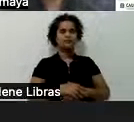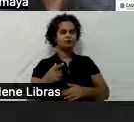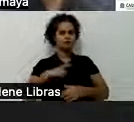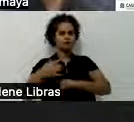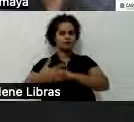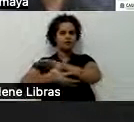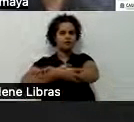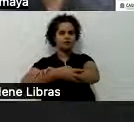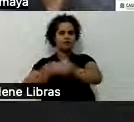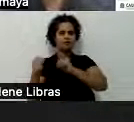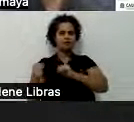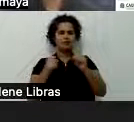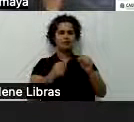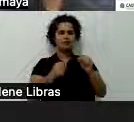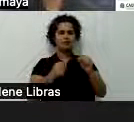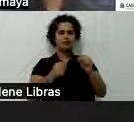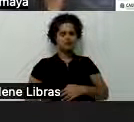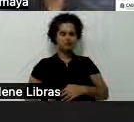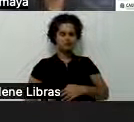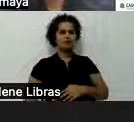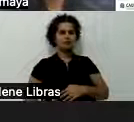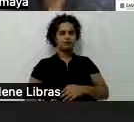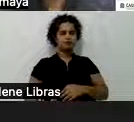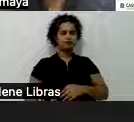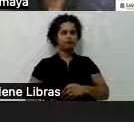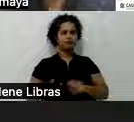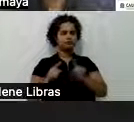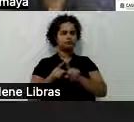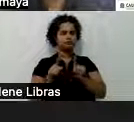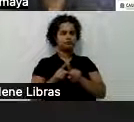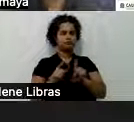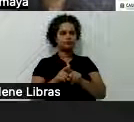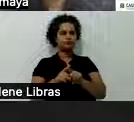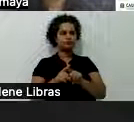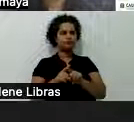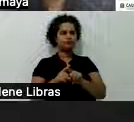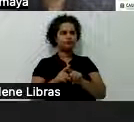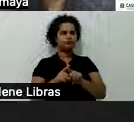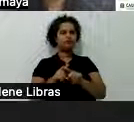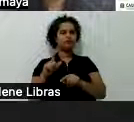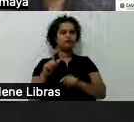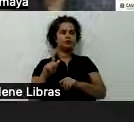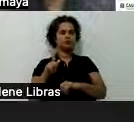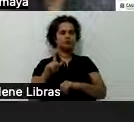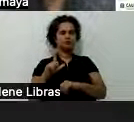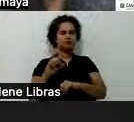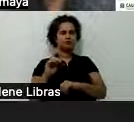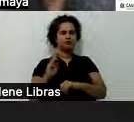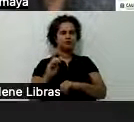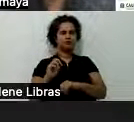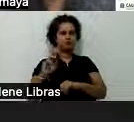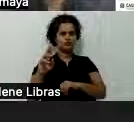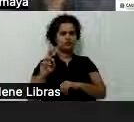poder público e a Bloomberg, a agência Bloomberg, que trabalhou junto com o poder